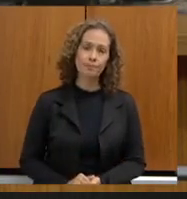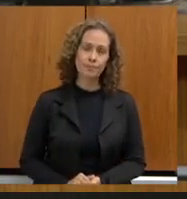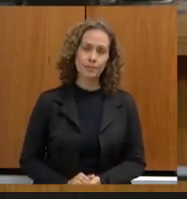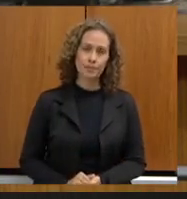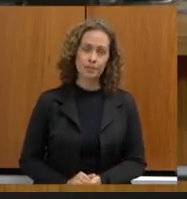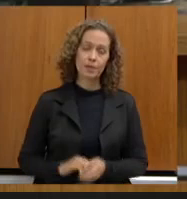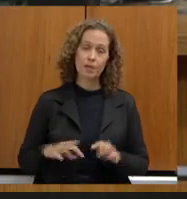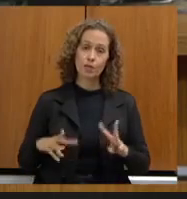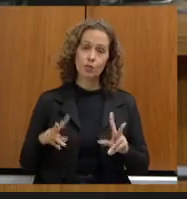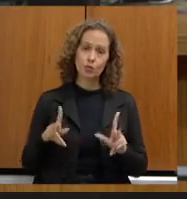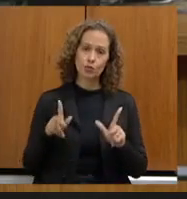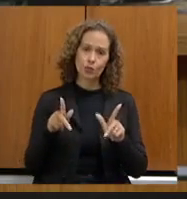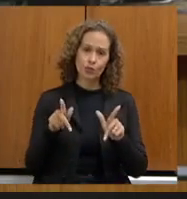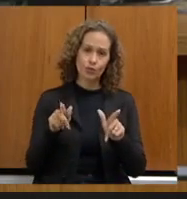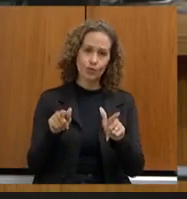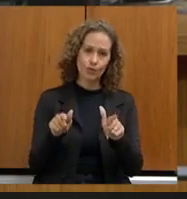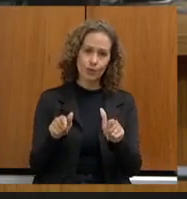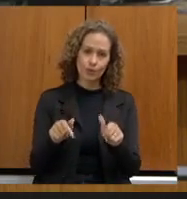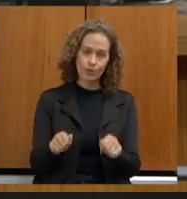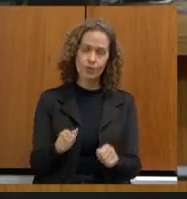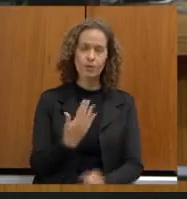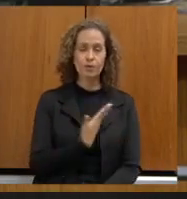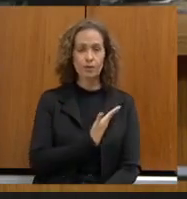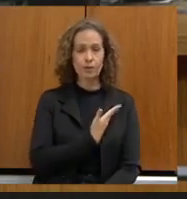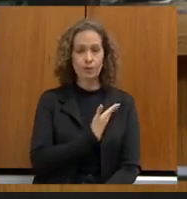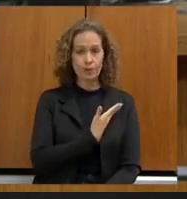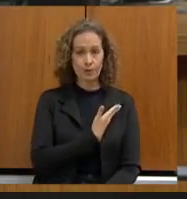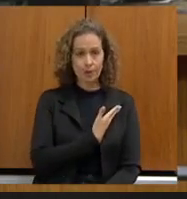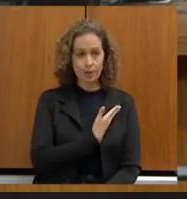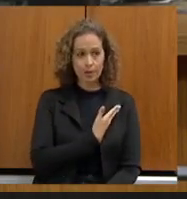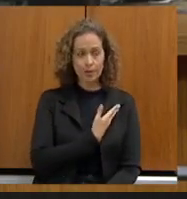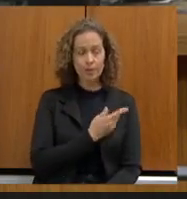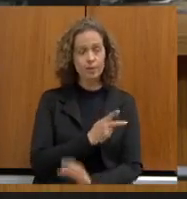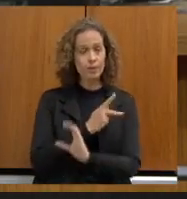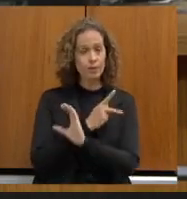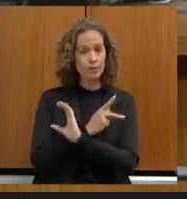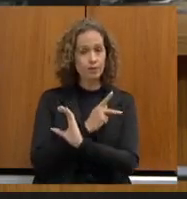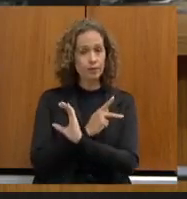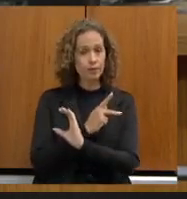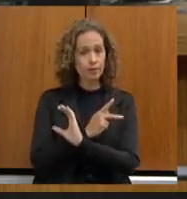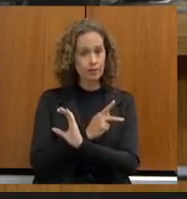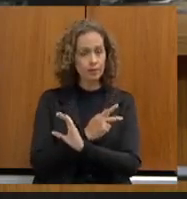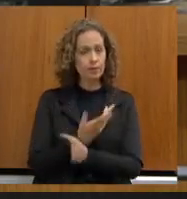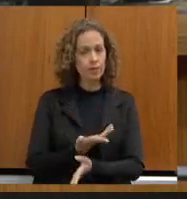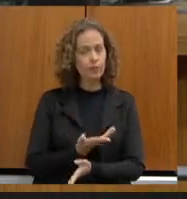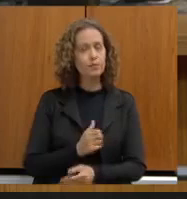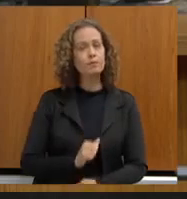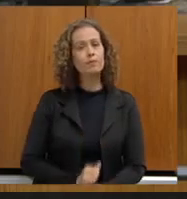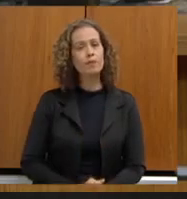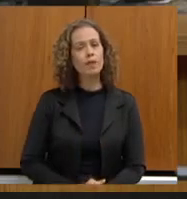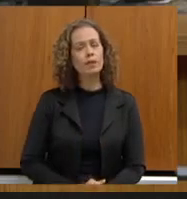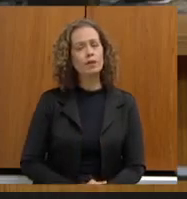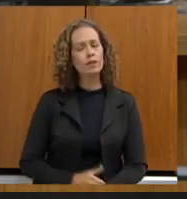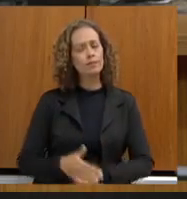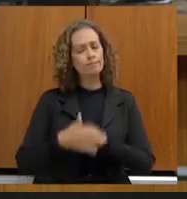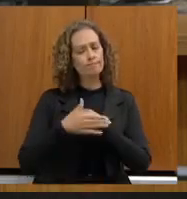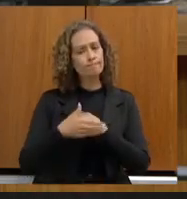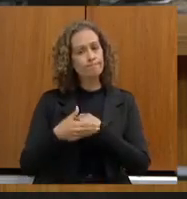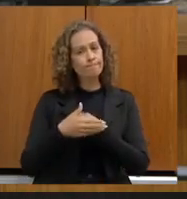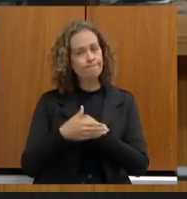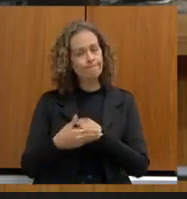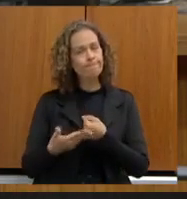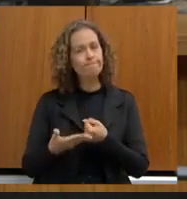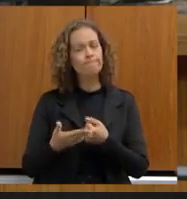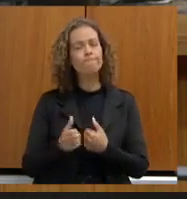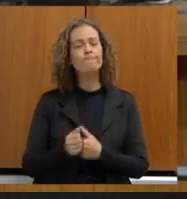a todos os colegas da Polícia Civil nossas condolências aos que